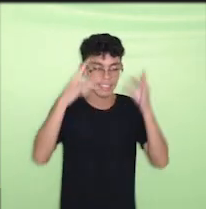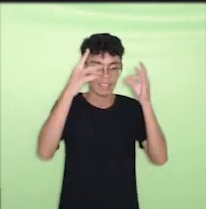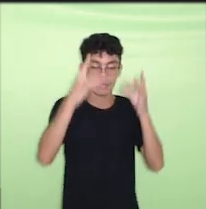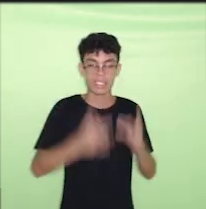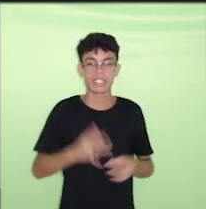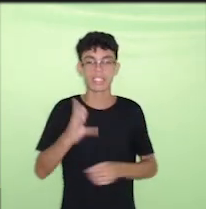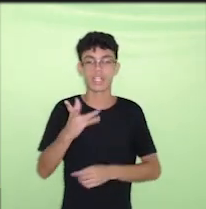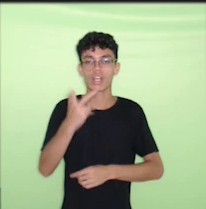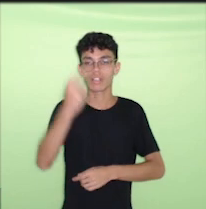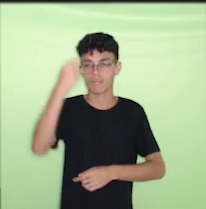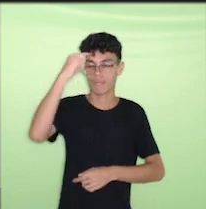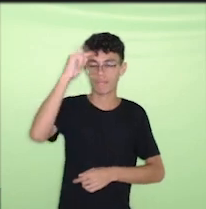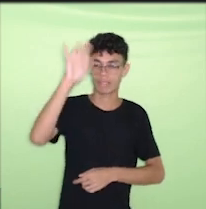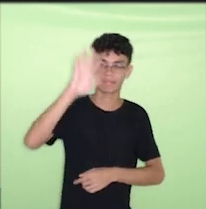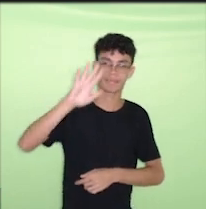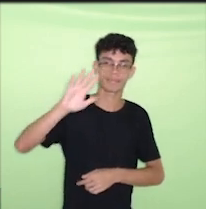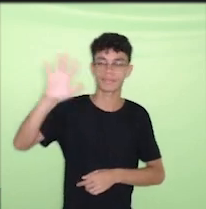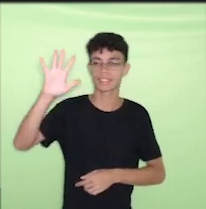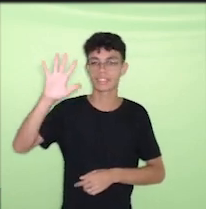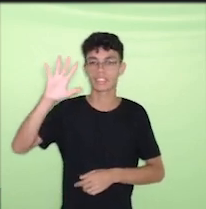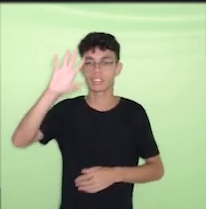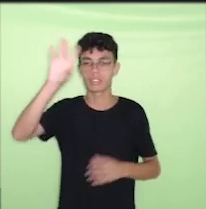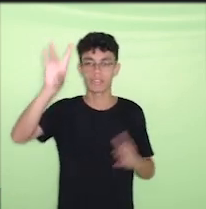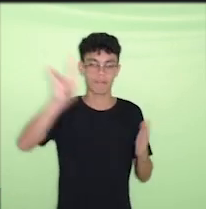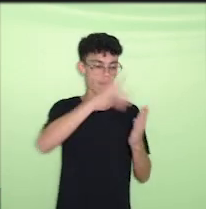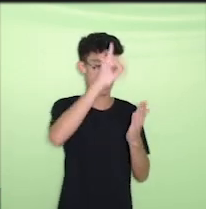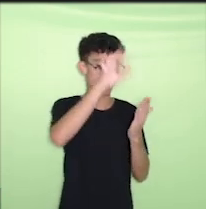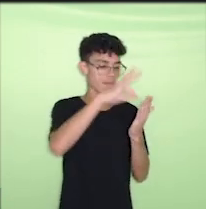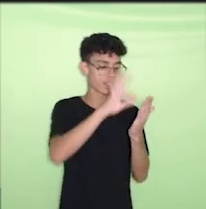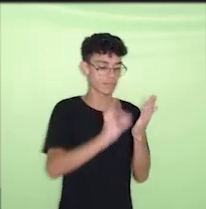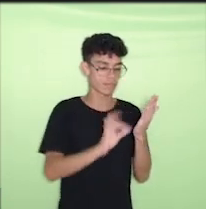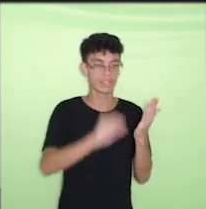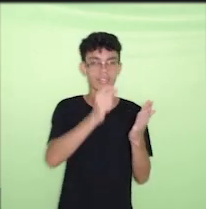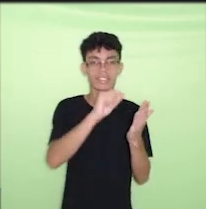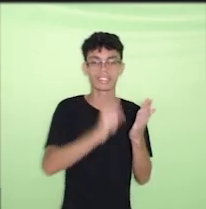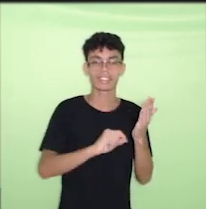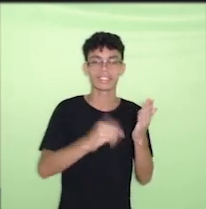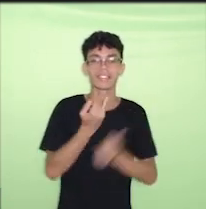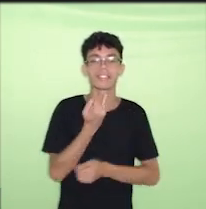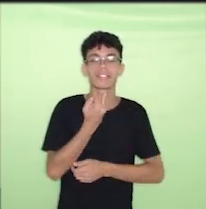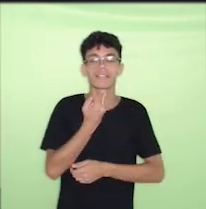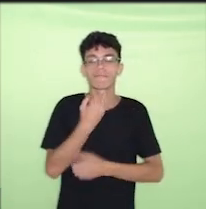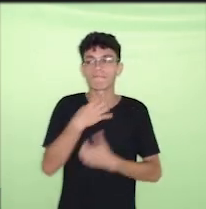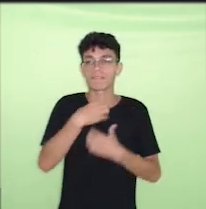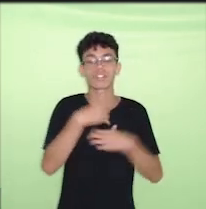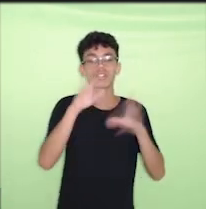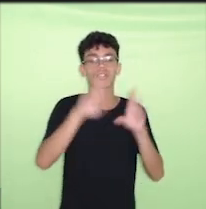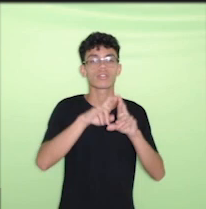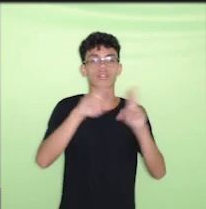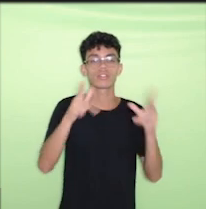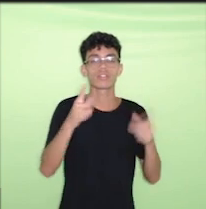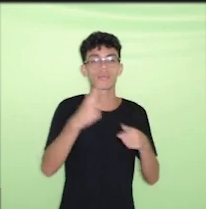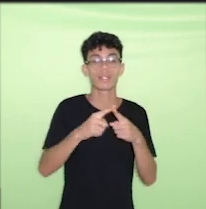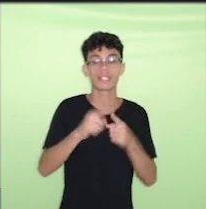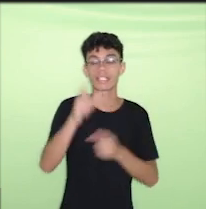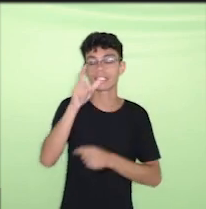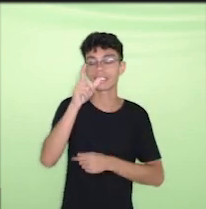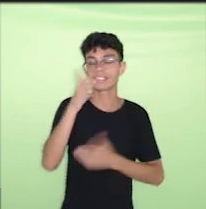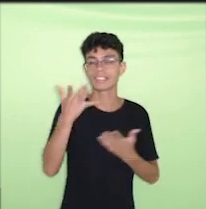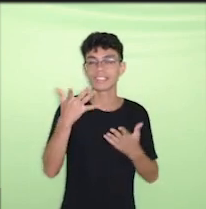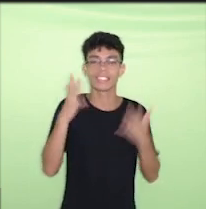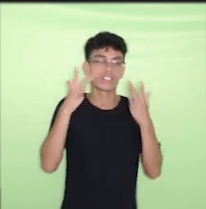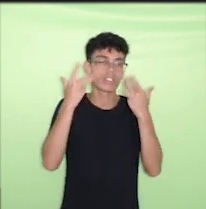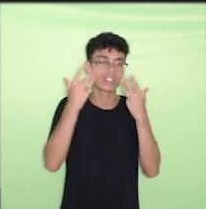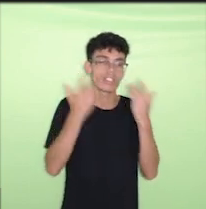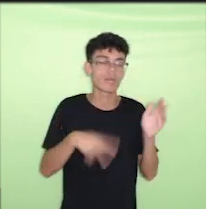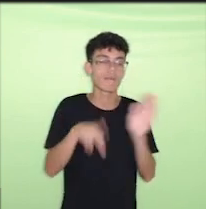como ela pensou, né? A cada rubrica, as intenções. Então eu sinto que é diferente, né? Porque elas são mais